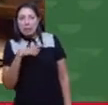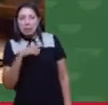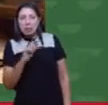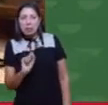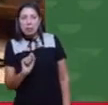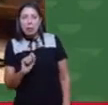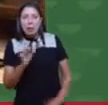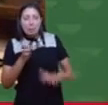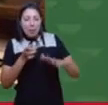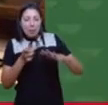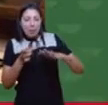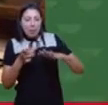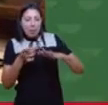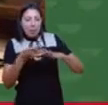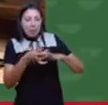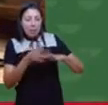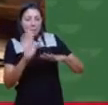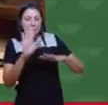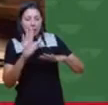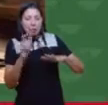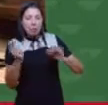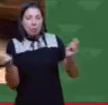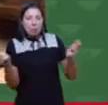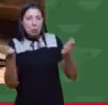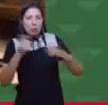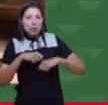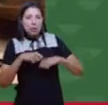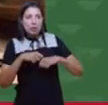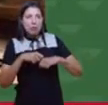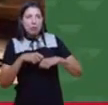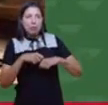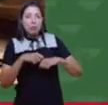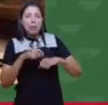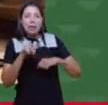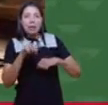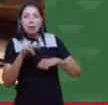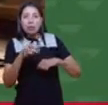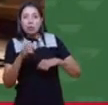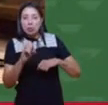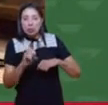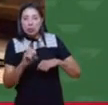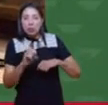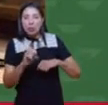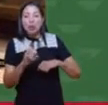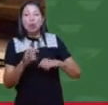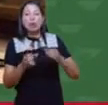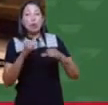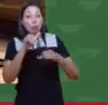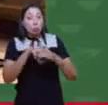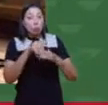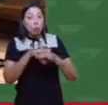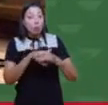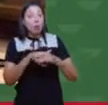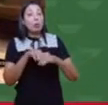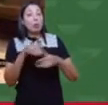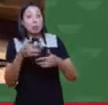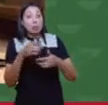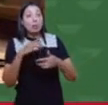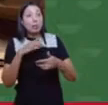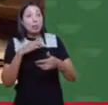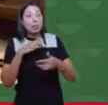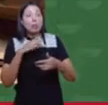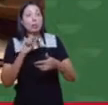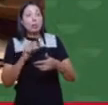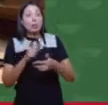news dizendo que não é possível auditar o voto eletrônico. Há